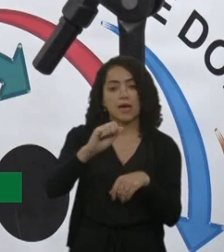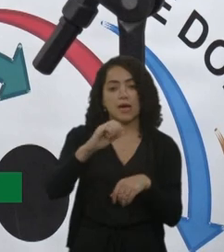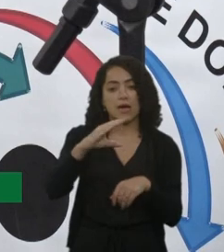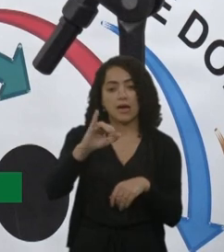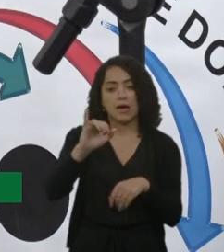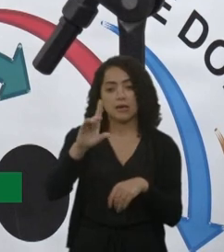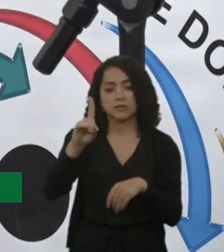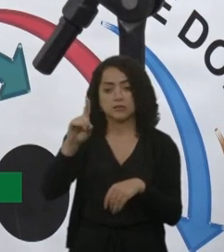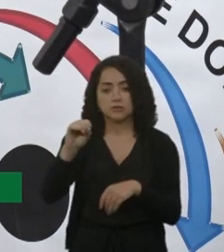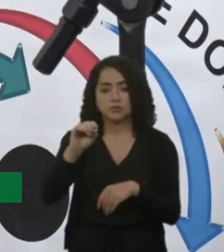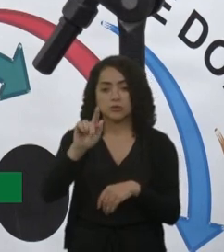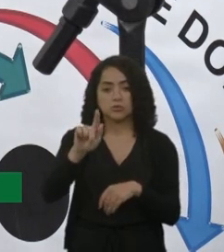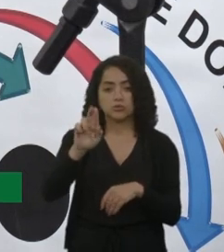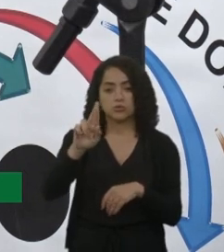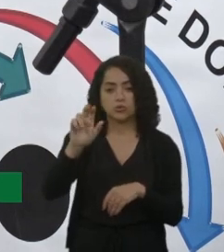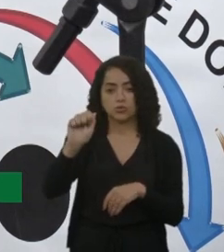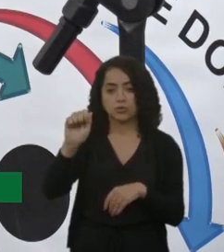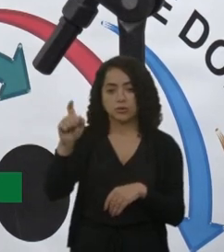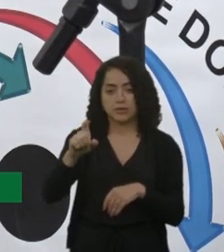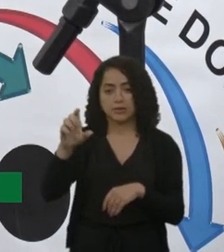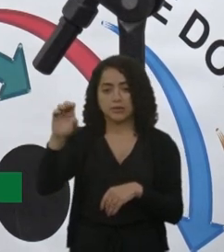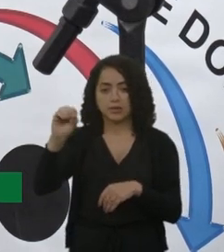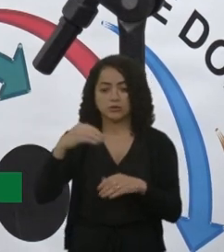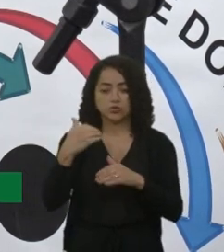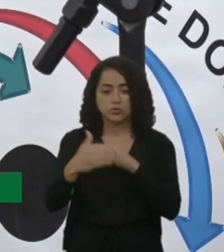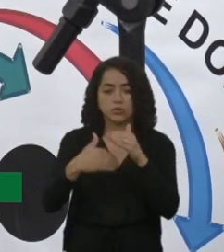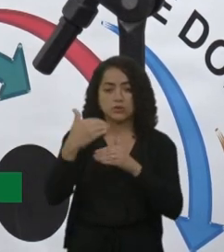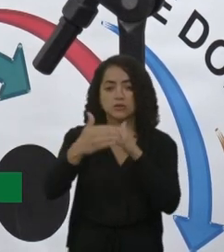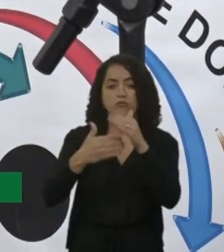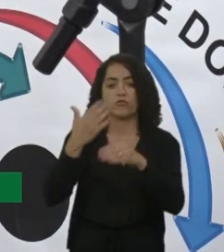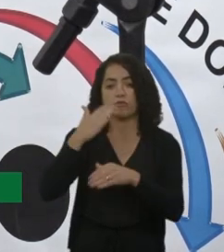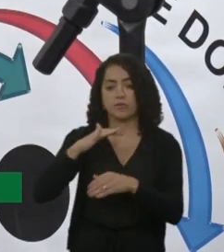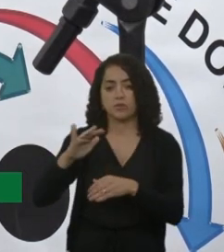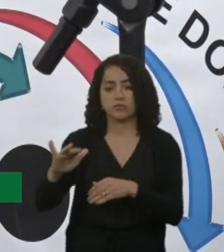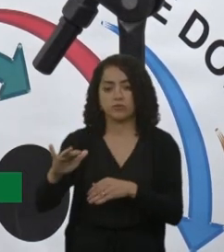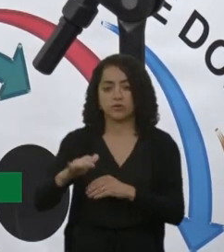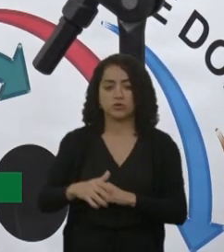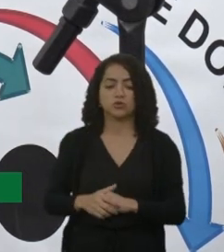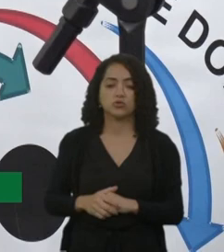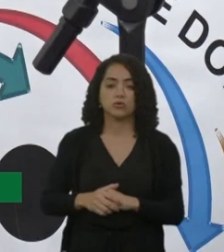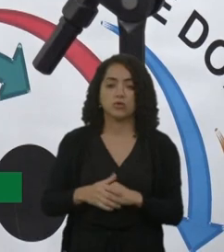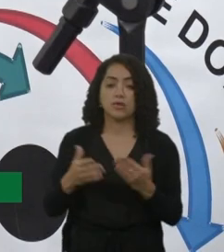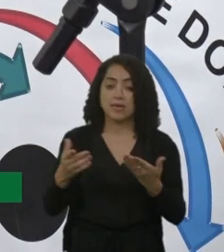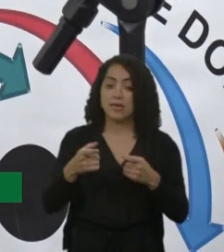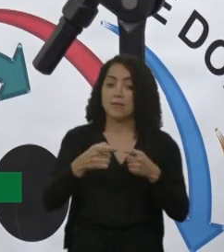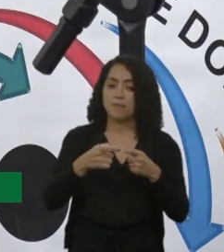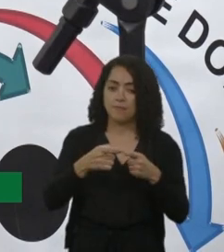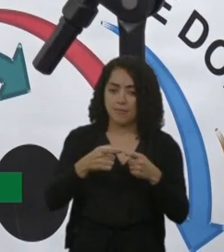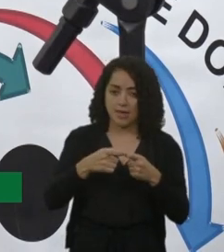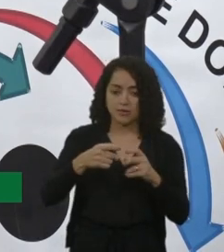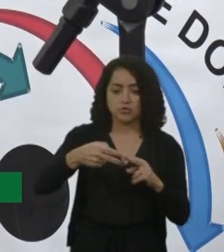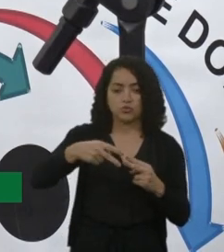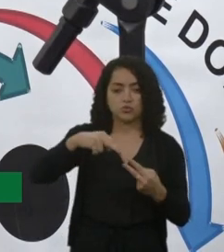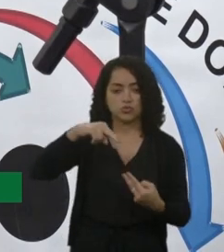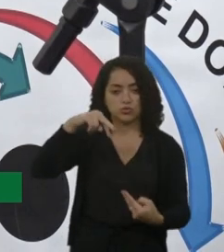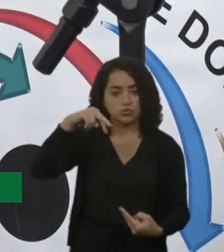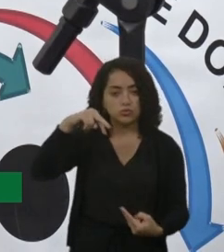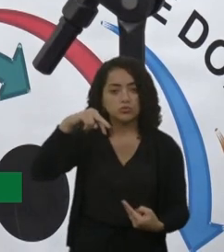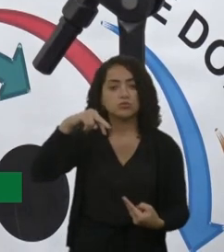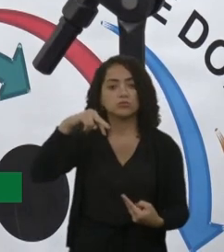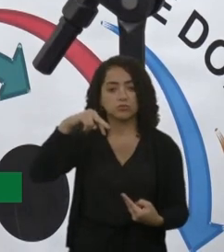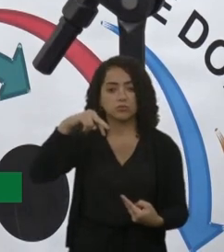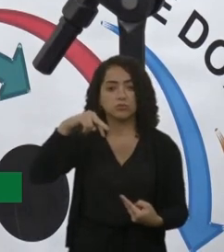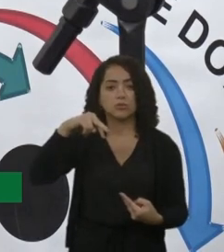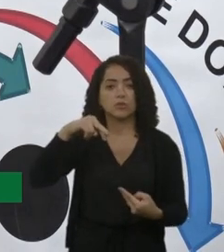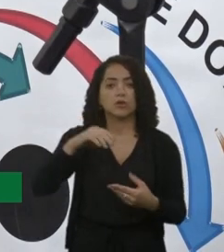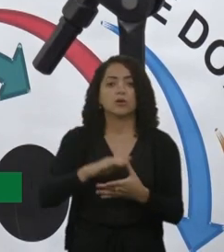de cadeia longa e o desenvolvimento infantil. Dr. Marco é médico geneticista pela Universidade Federal